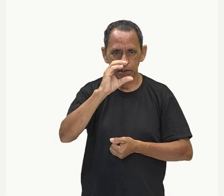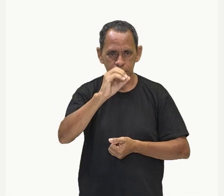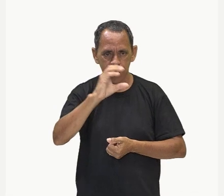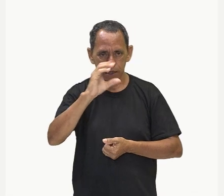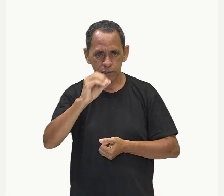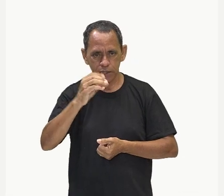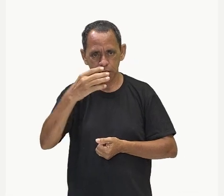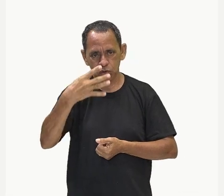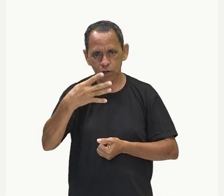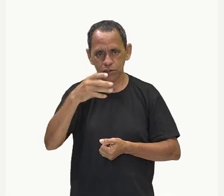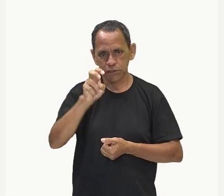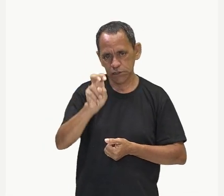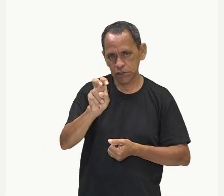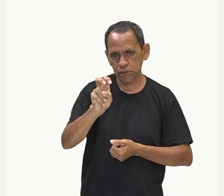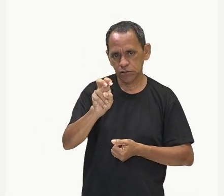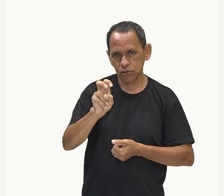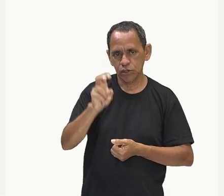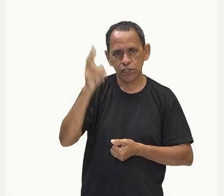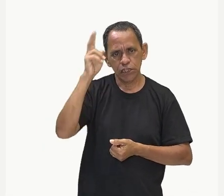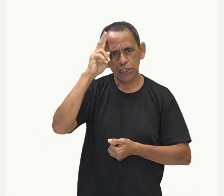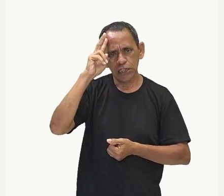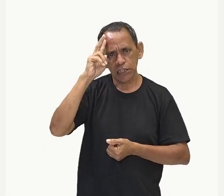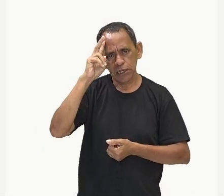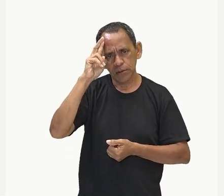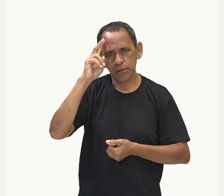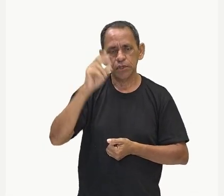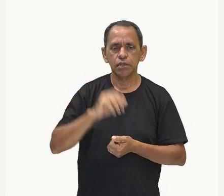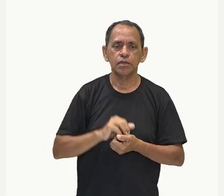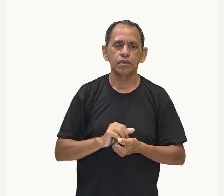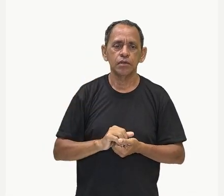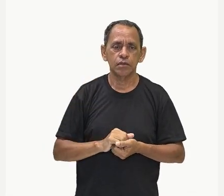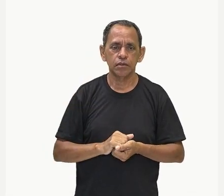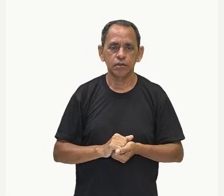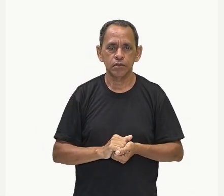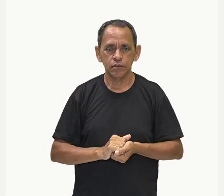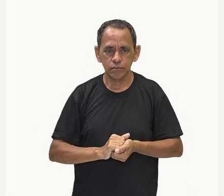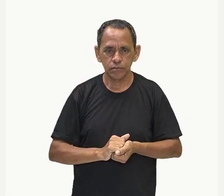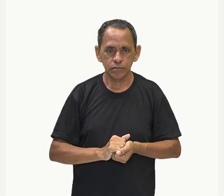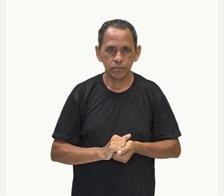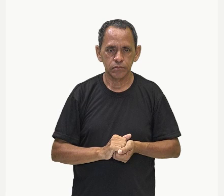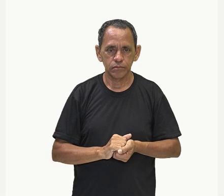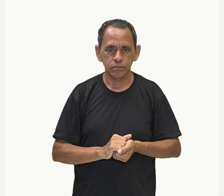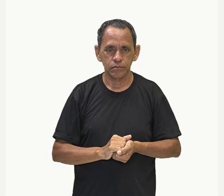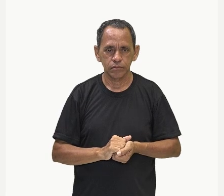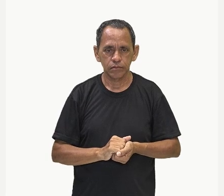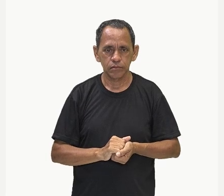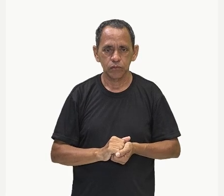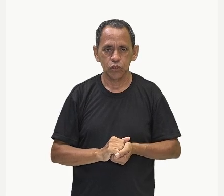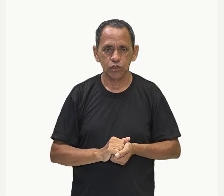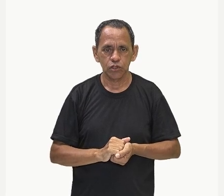vírgula. Lembrando que todos esses zeros aqui, ó, eu não preciso fazer isso aqui, ó,